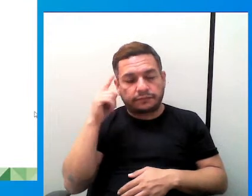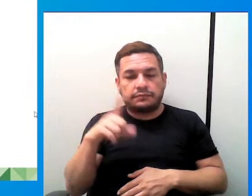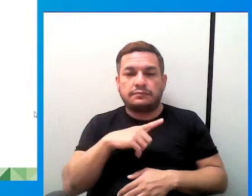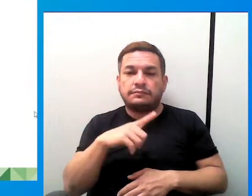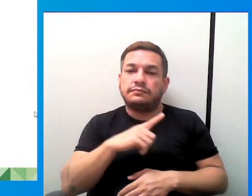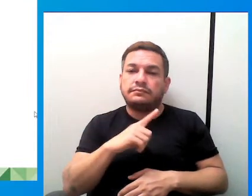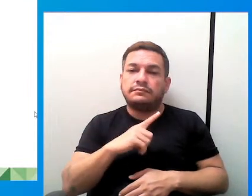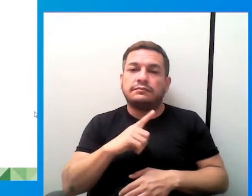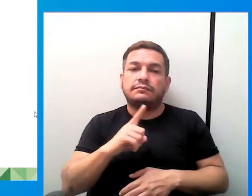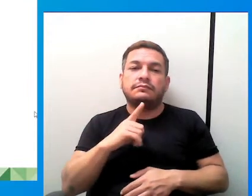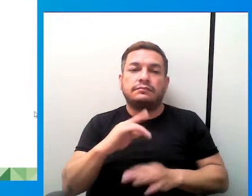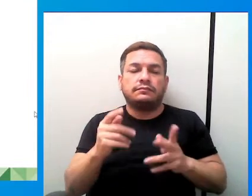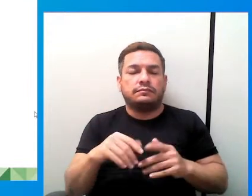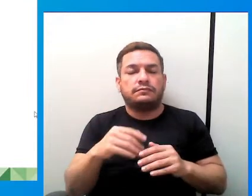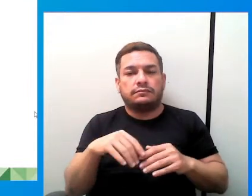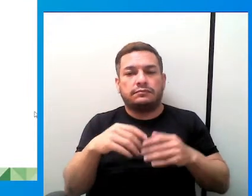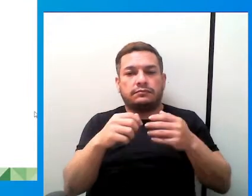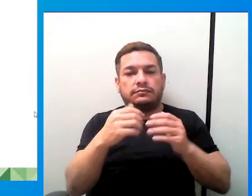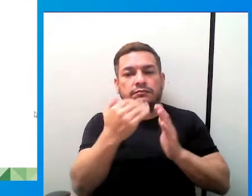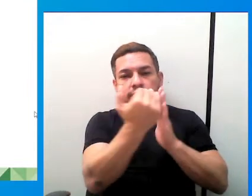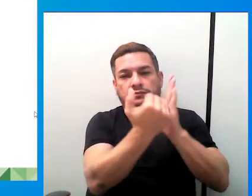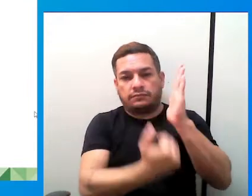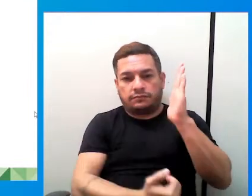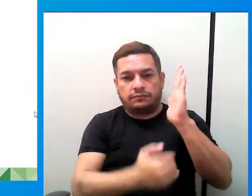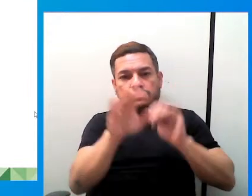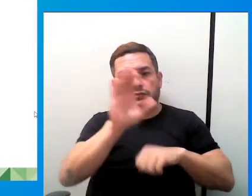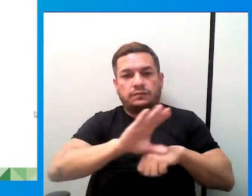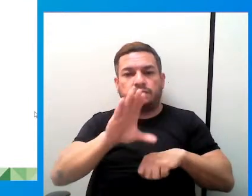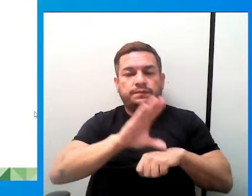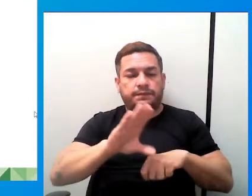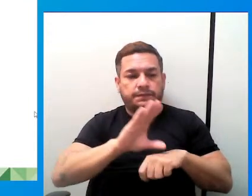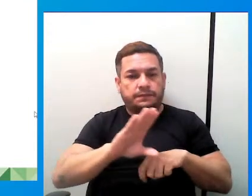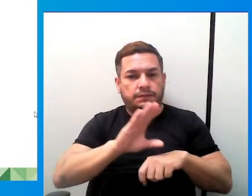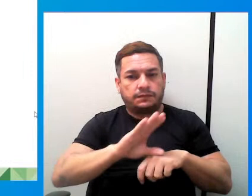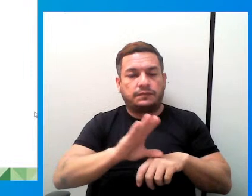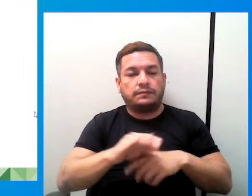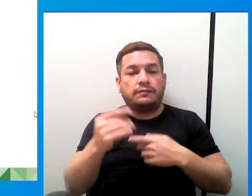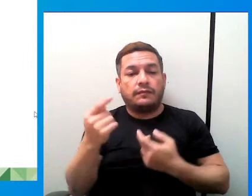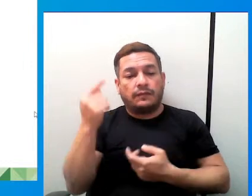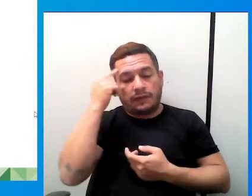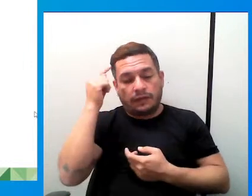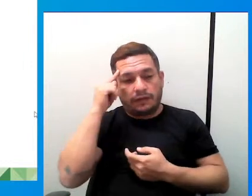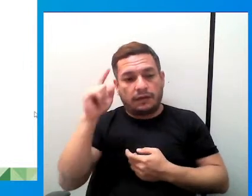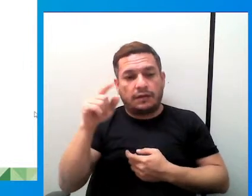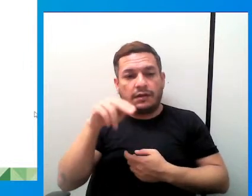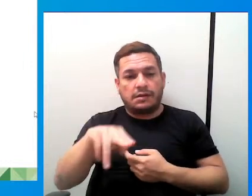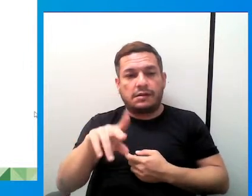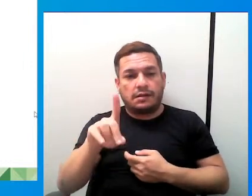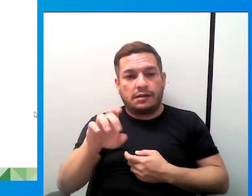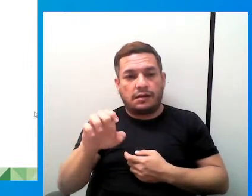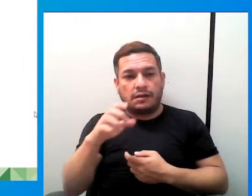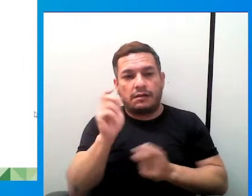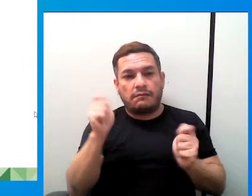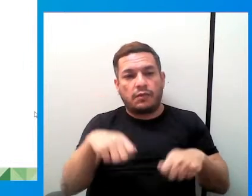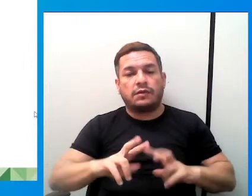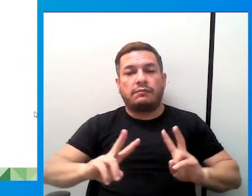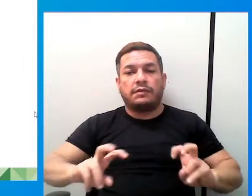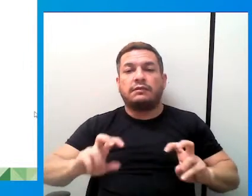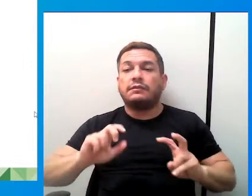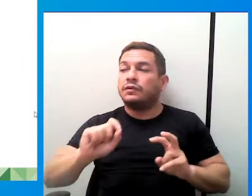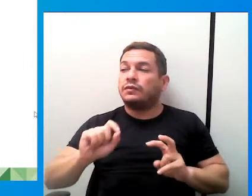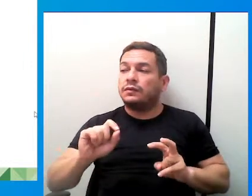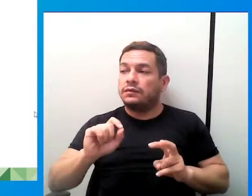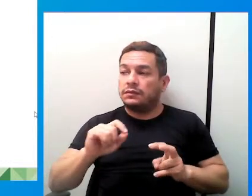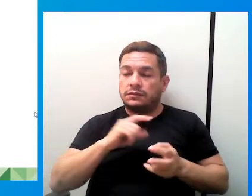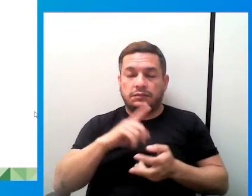lá toda a matriz curricular dos cursos e a ideia é que os NDEs eles possam perceber